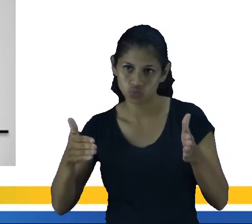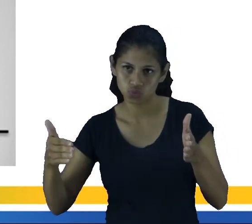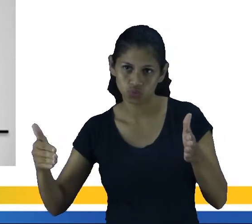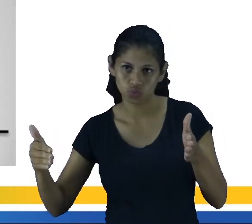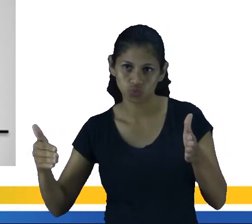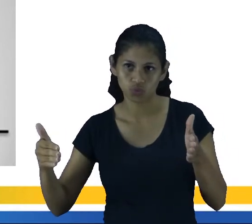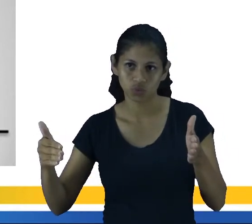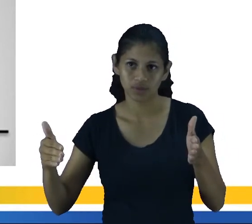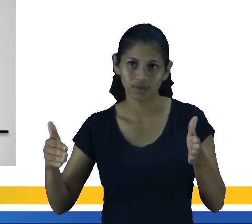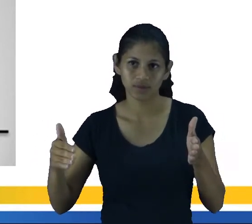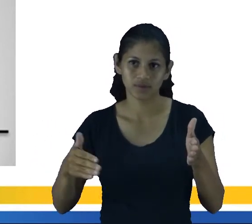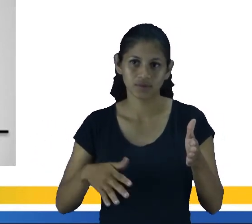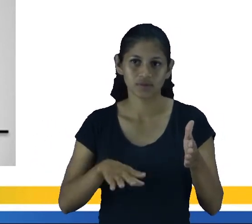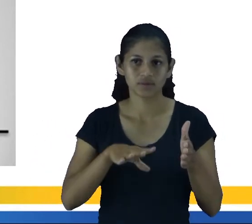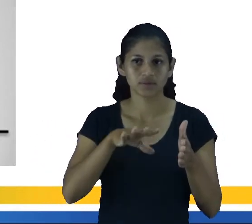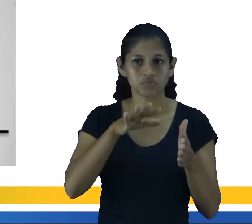Ou